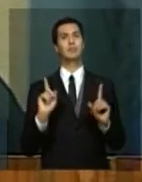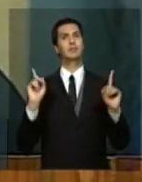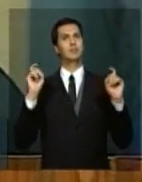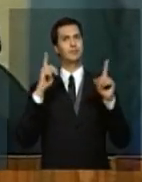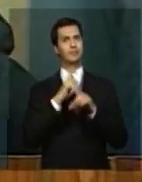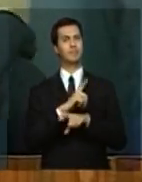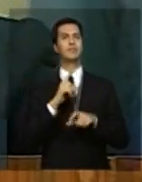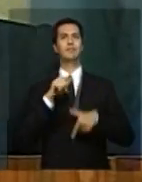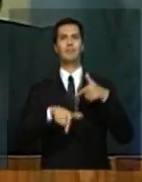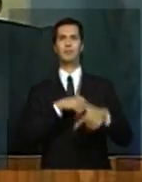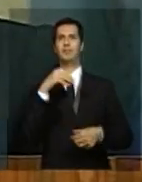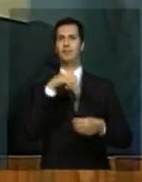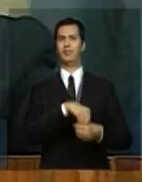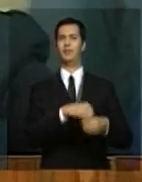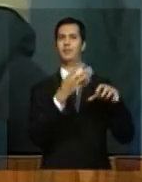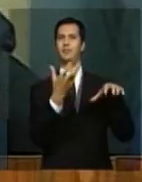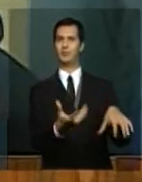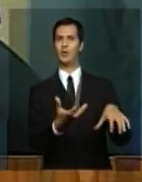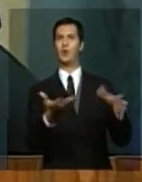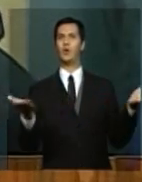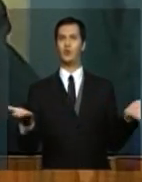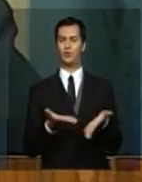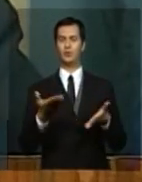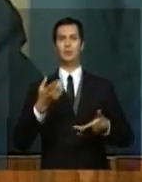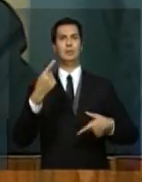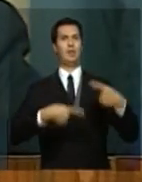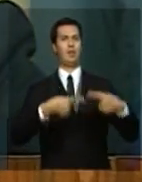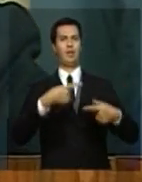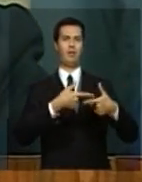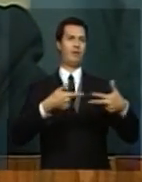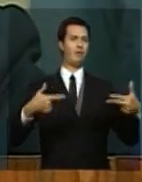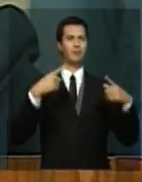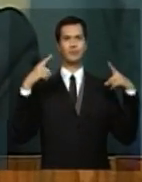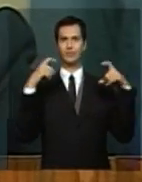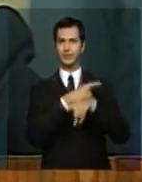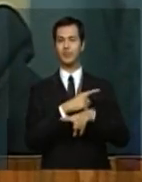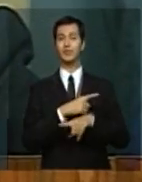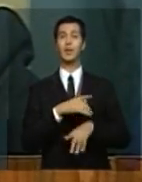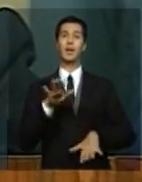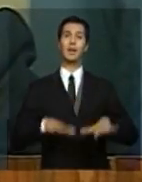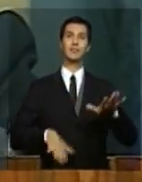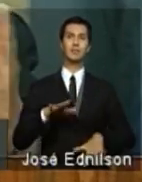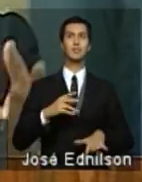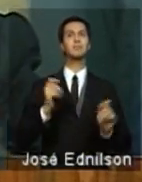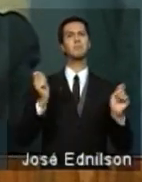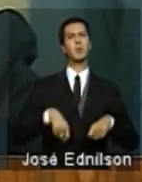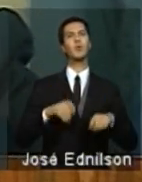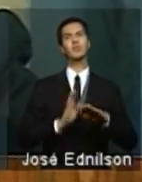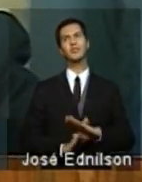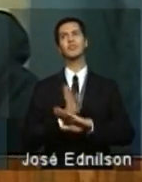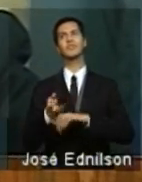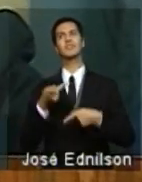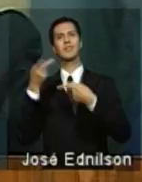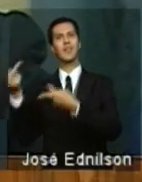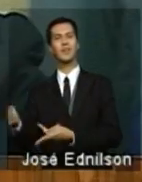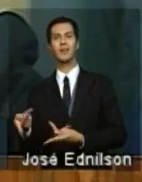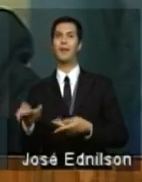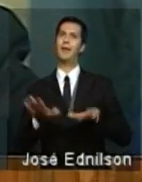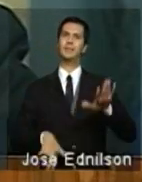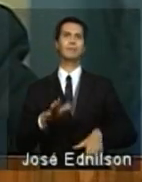parlamento brasileiro hoje e que às vezes pode sair às vezes não pode não é Regina